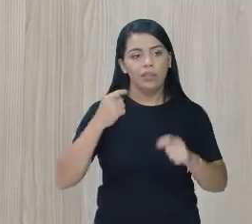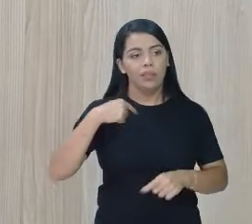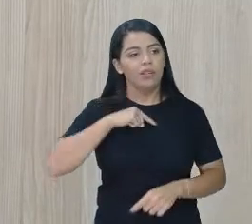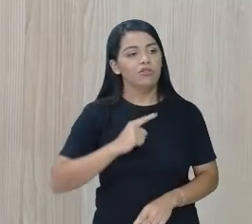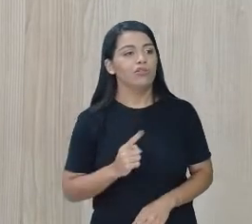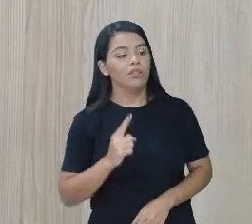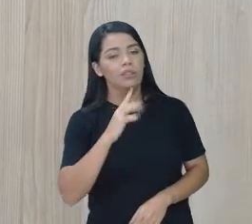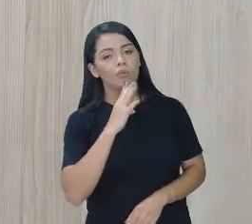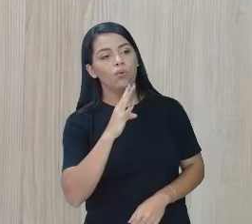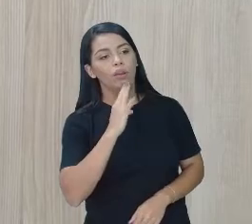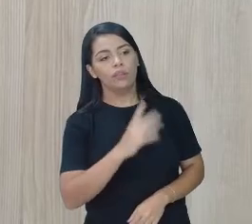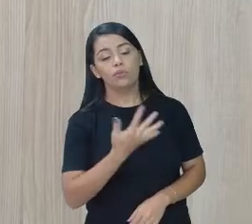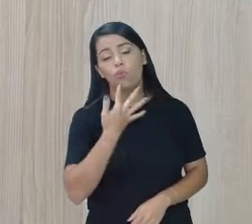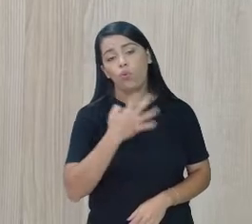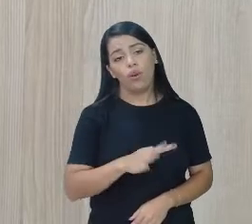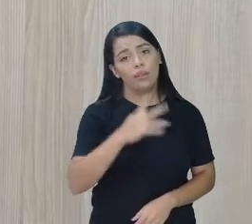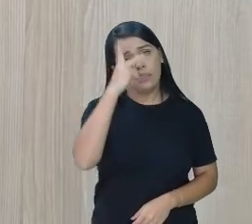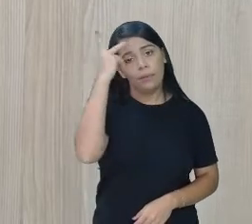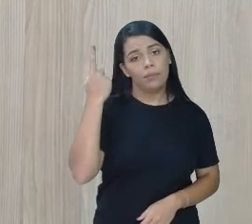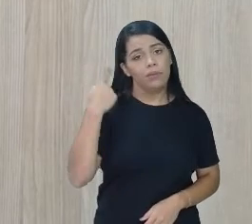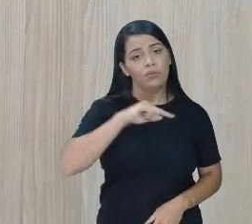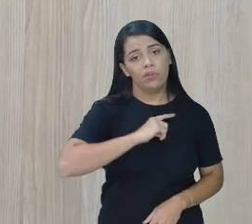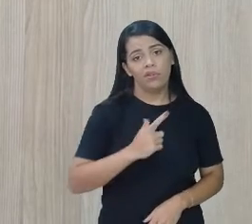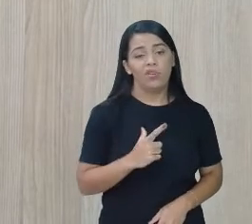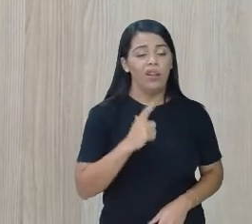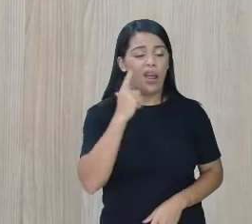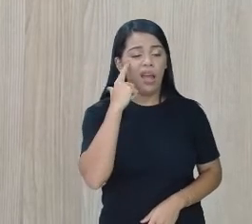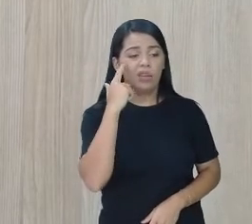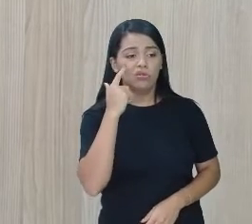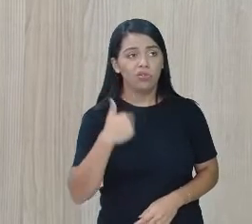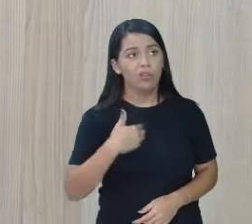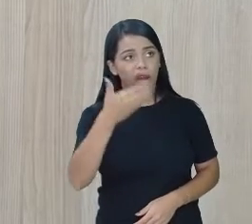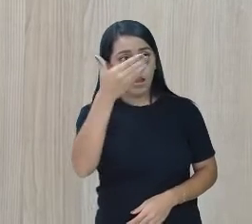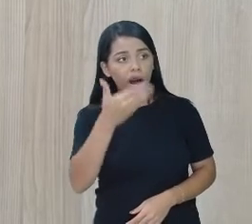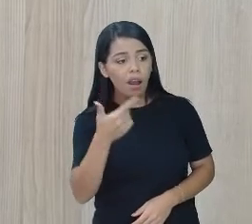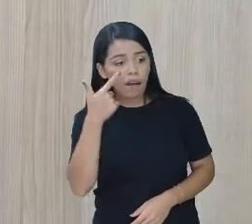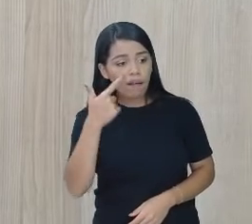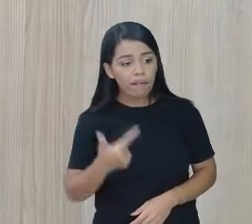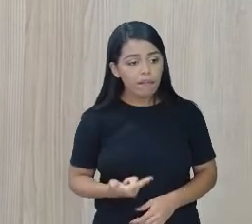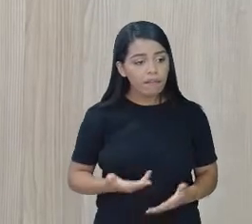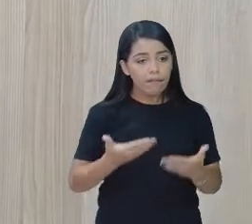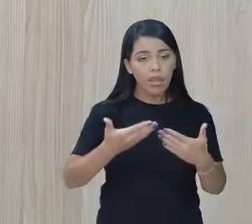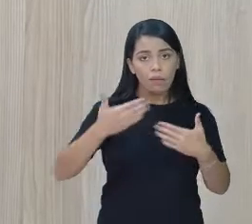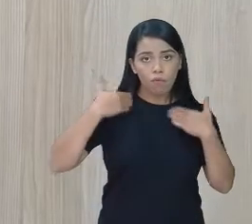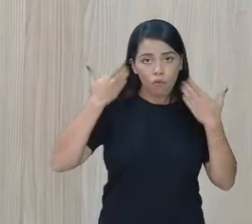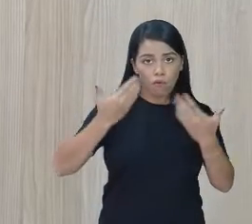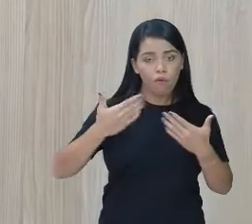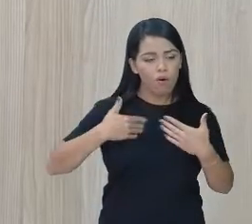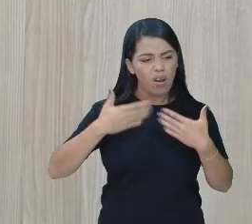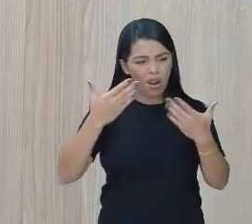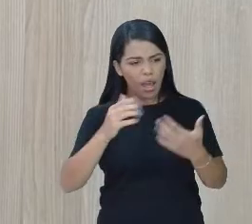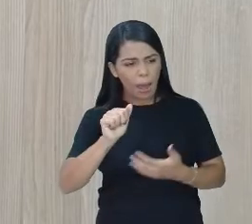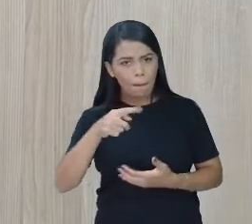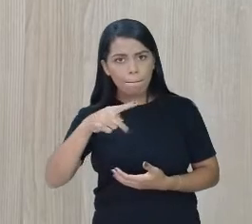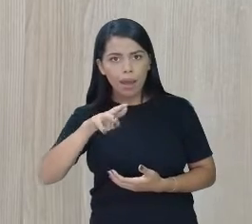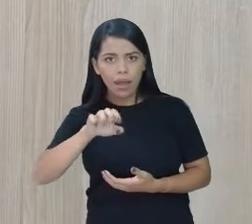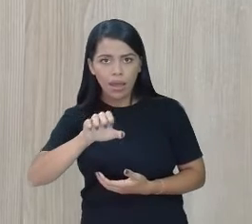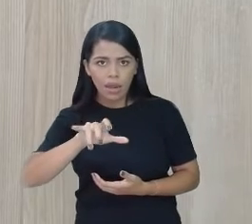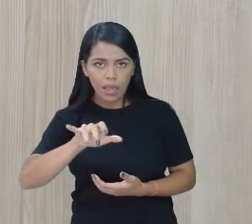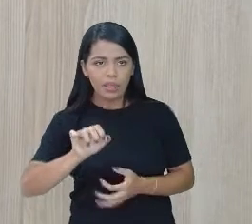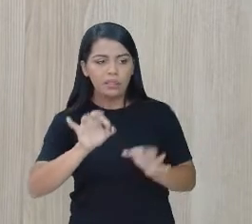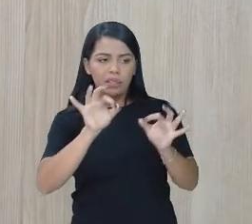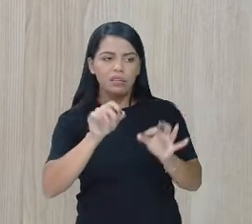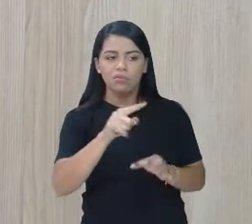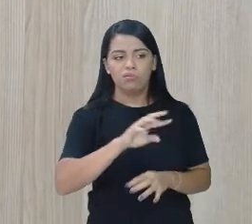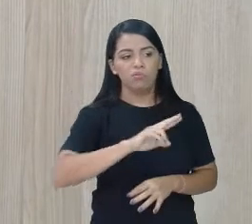de subestimar as pessoas, de achar que a aparência delas ou de achar de o que elas parecem ser são determinantes, né? A